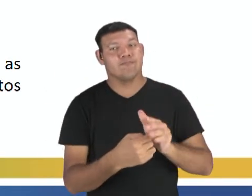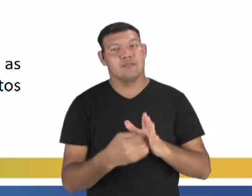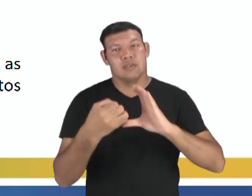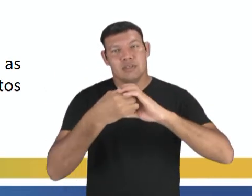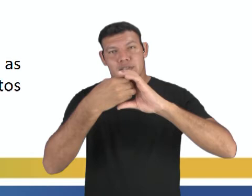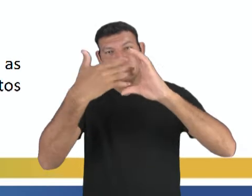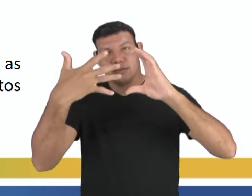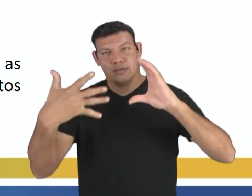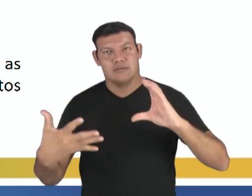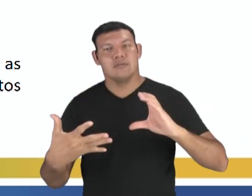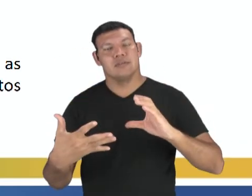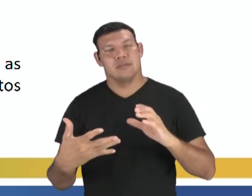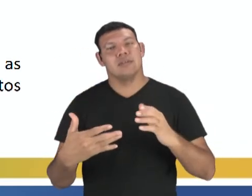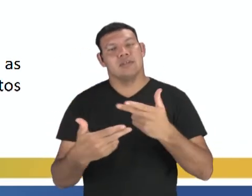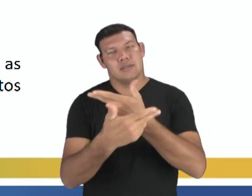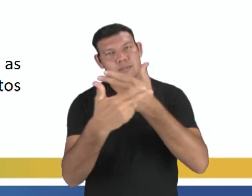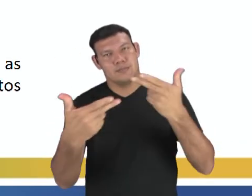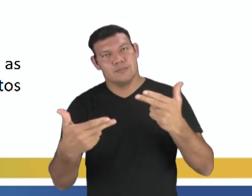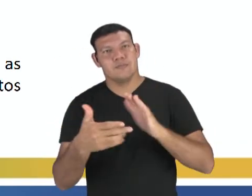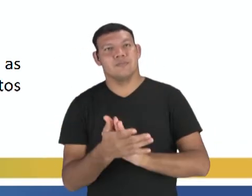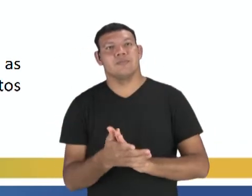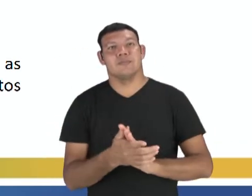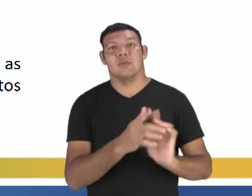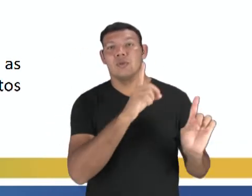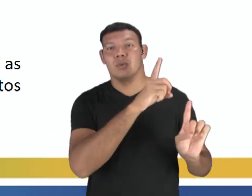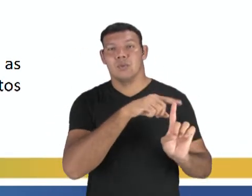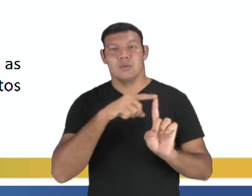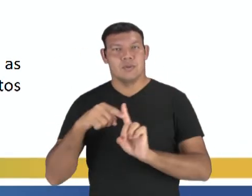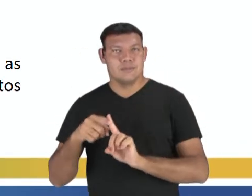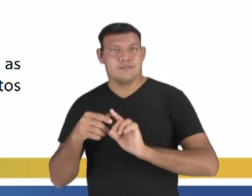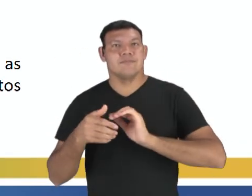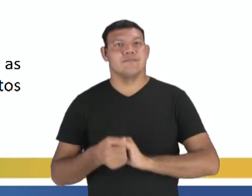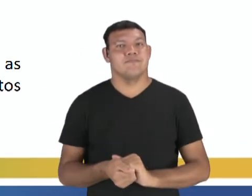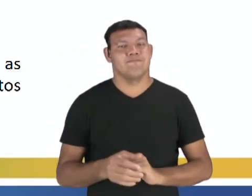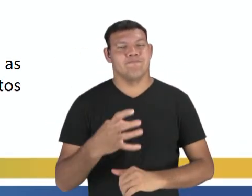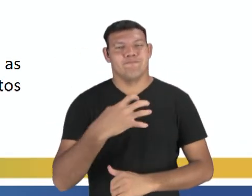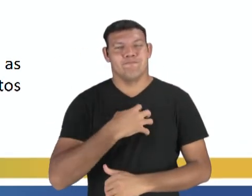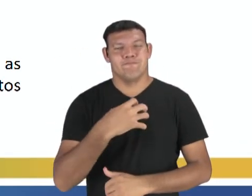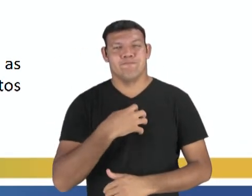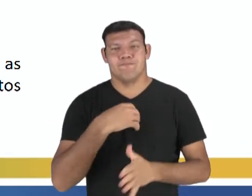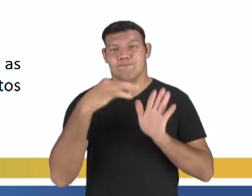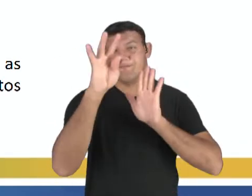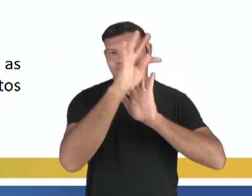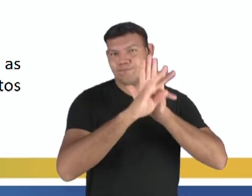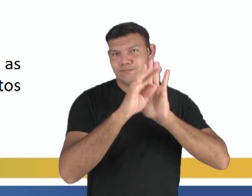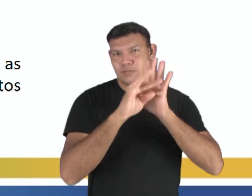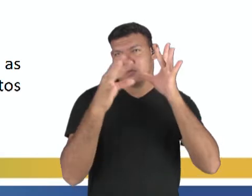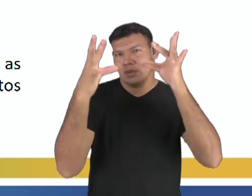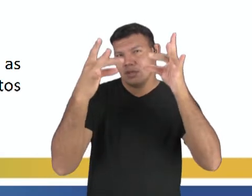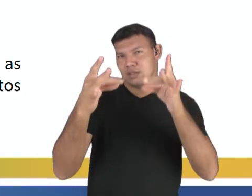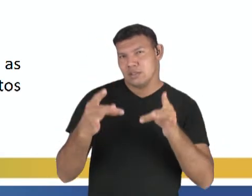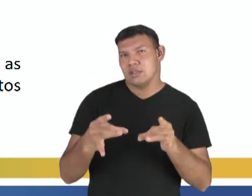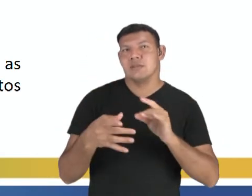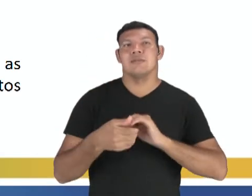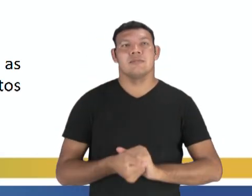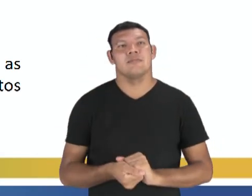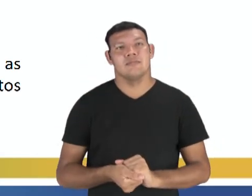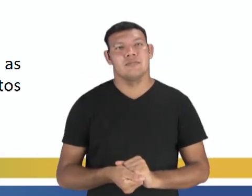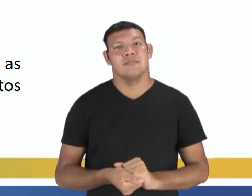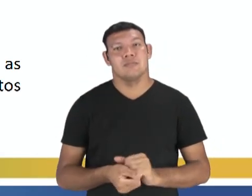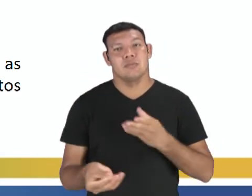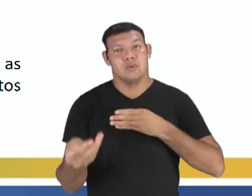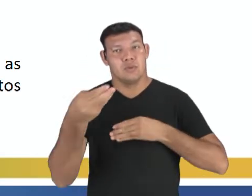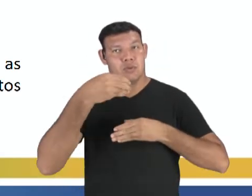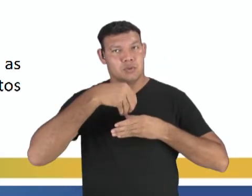e caracterização de algo. Tipos de descrição. Conforme a intenção do texto, as descrições são classificadas em